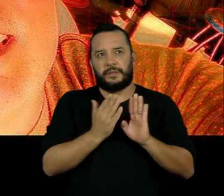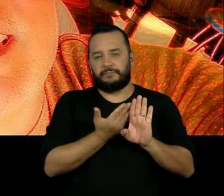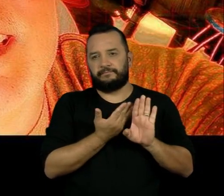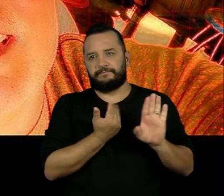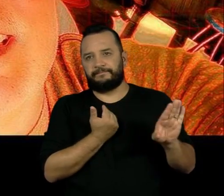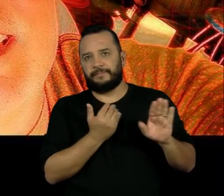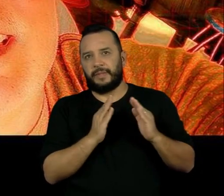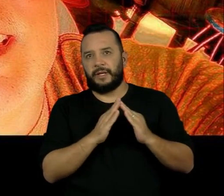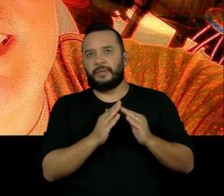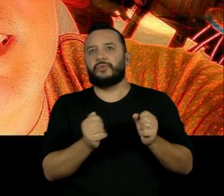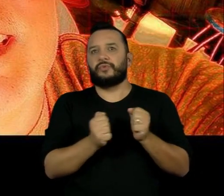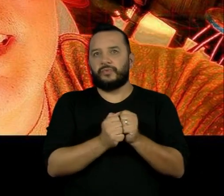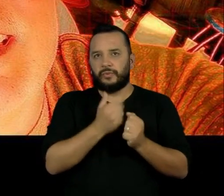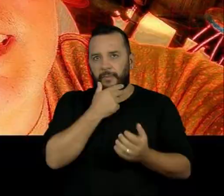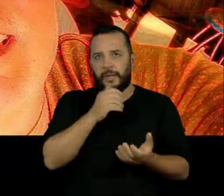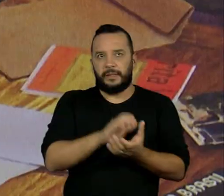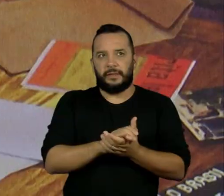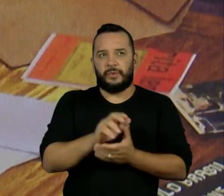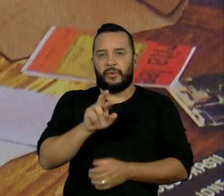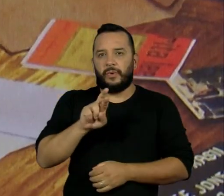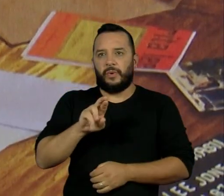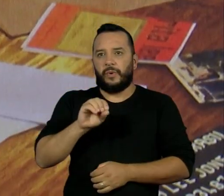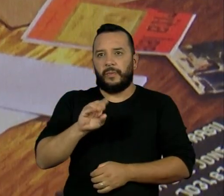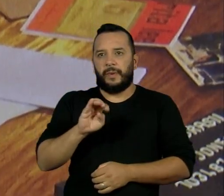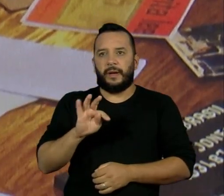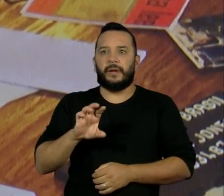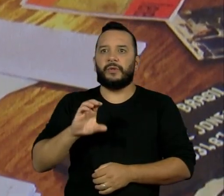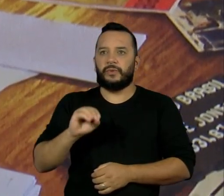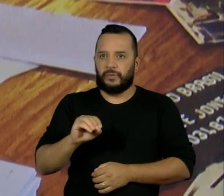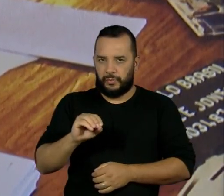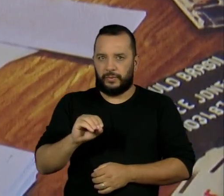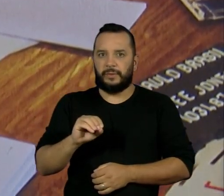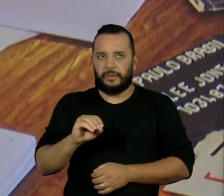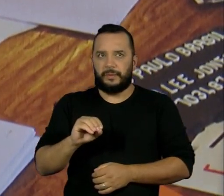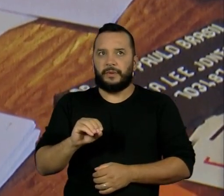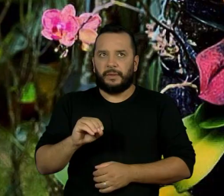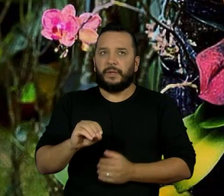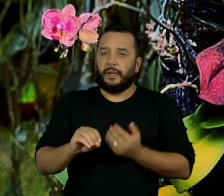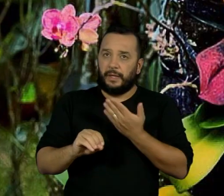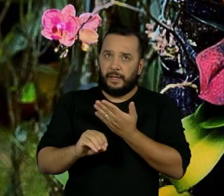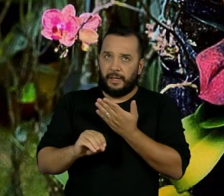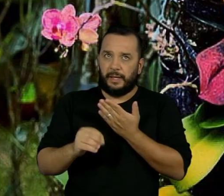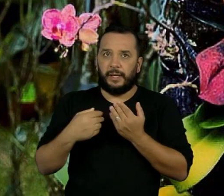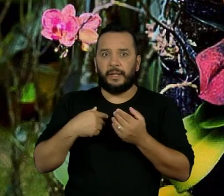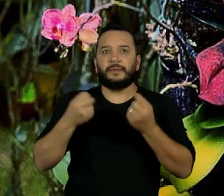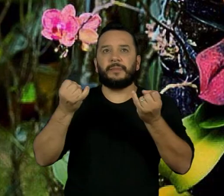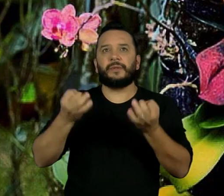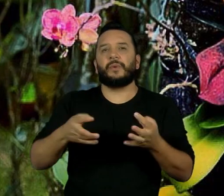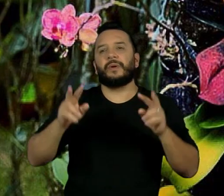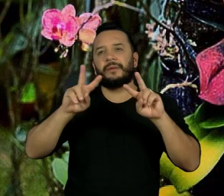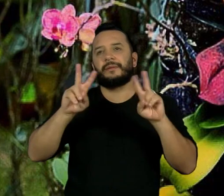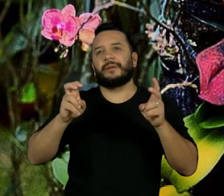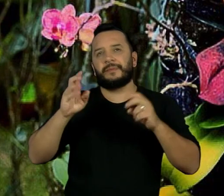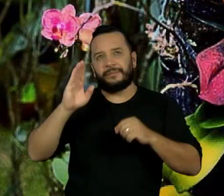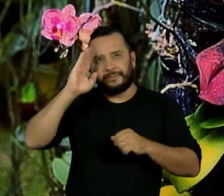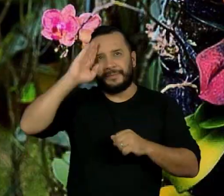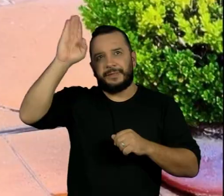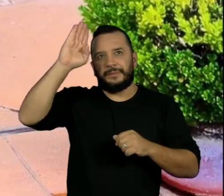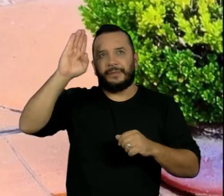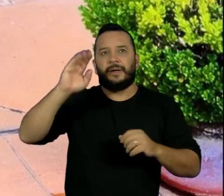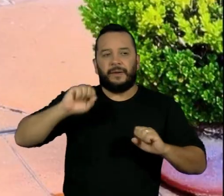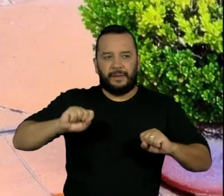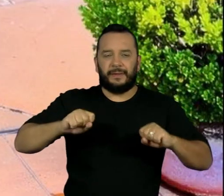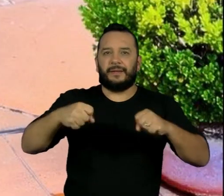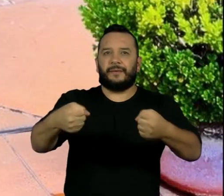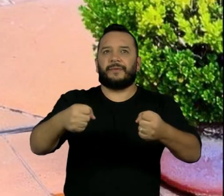lado do marido Roberto de Carvalho. A mulher, que abordou temas considerados tabus, que defendeu a liberdade